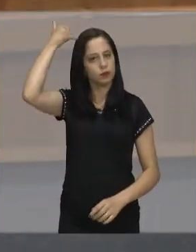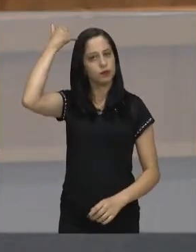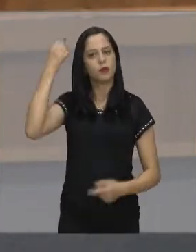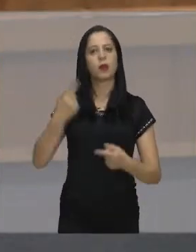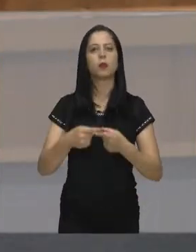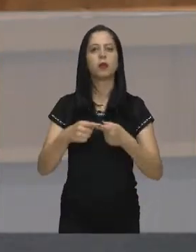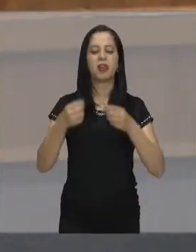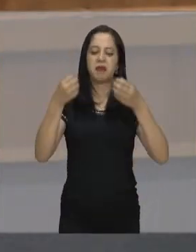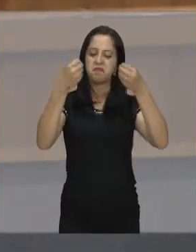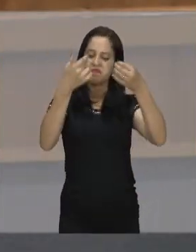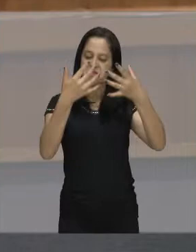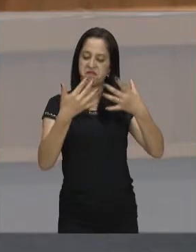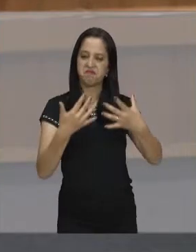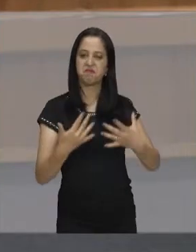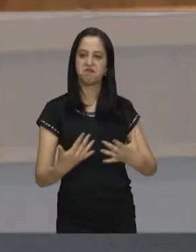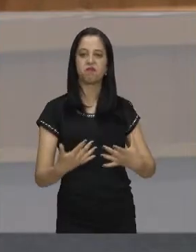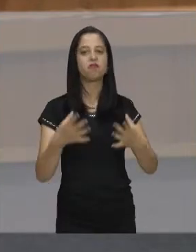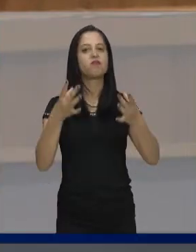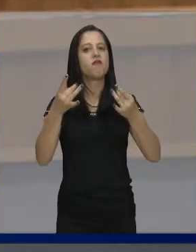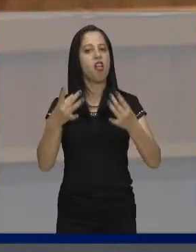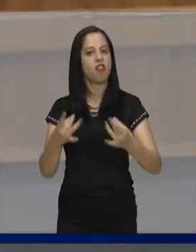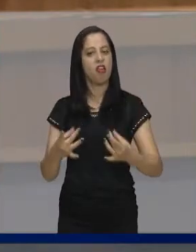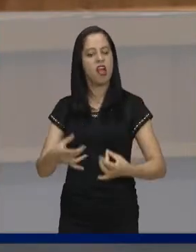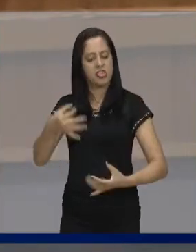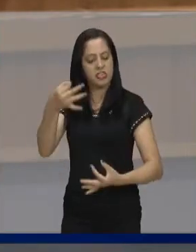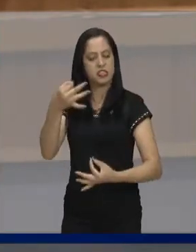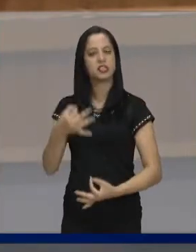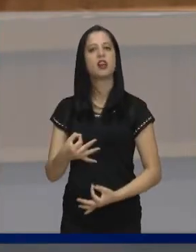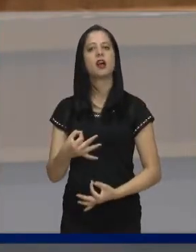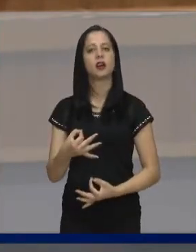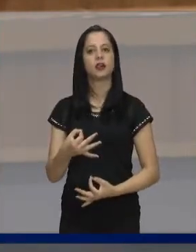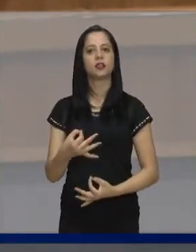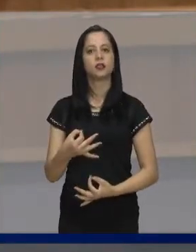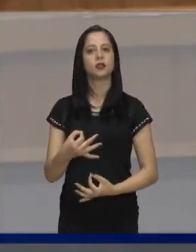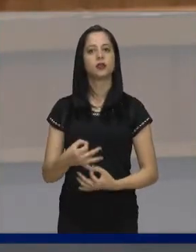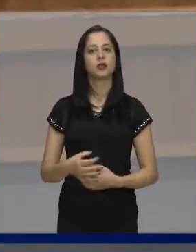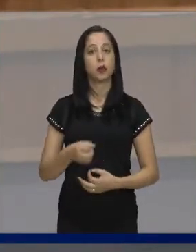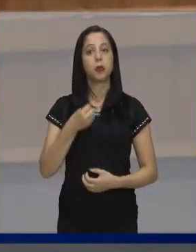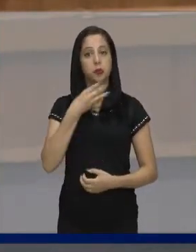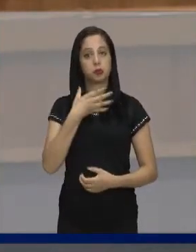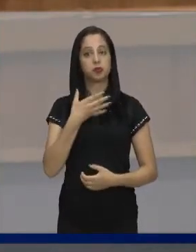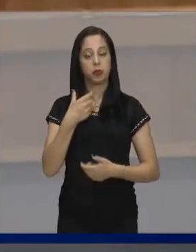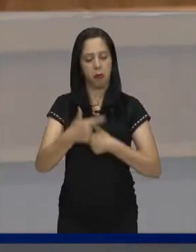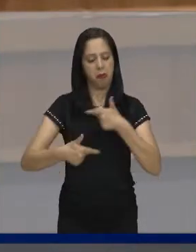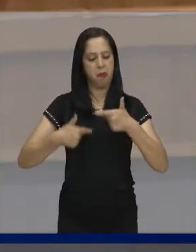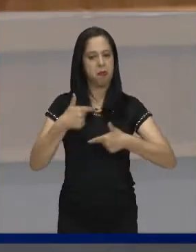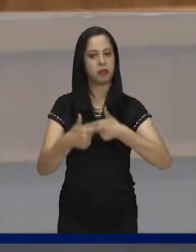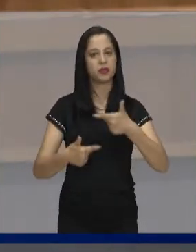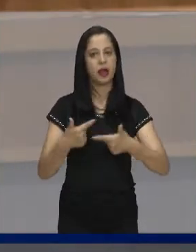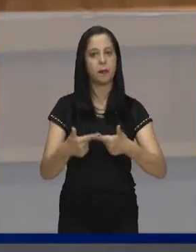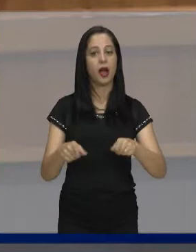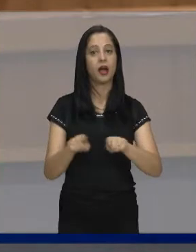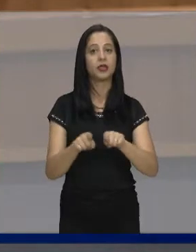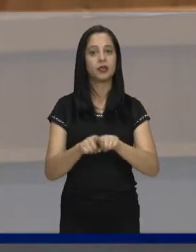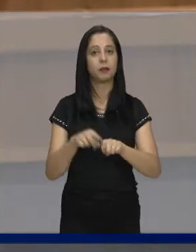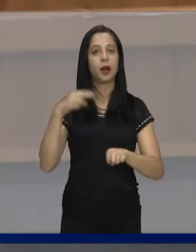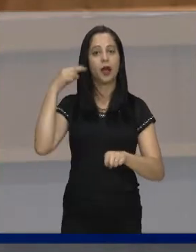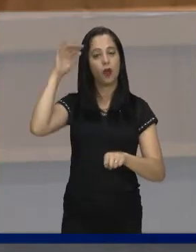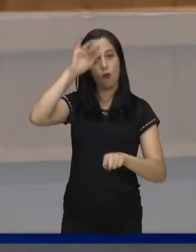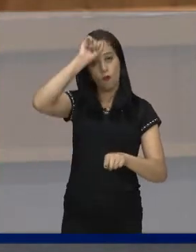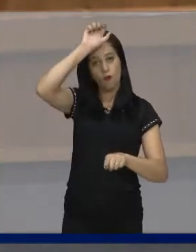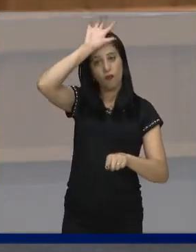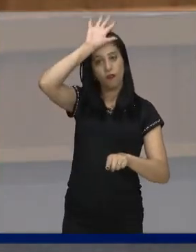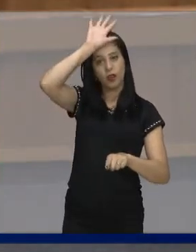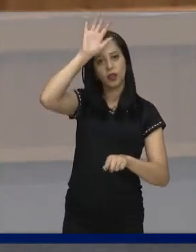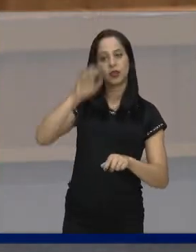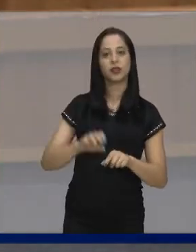belíssima apresentação, prestação de contas, que com certeza vem fazendo um belíssimo trabalho, e fazendo coro aqui com o vereador Zé Luiz, que falou do